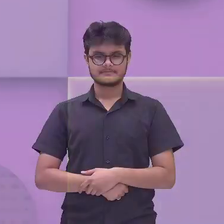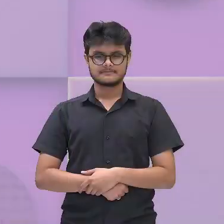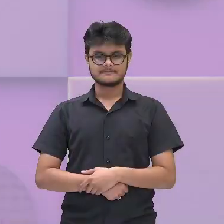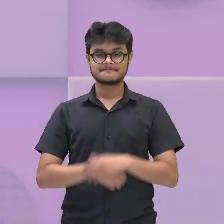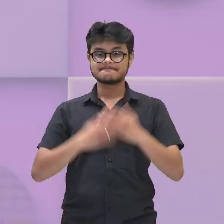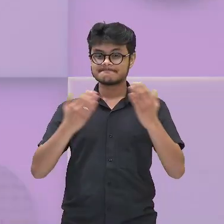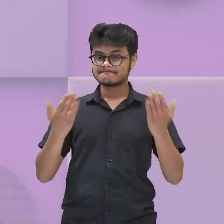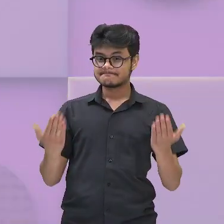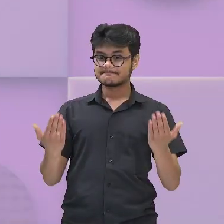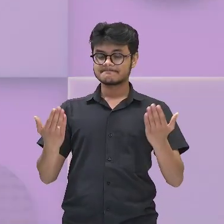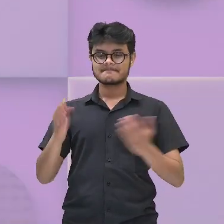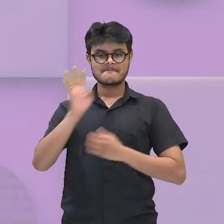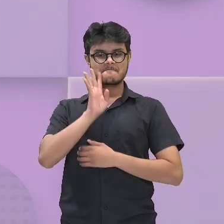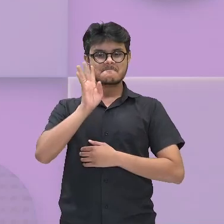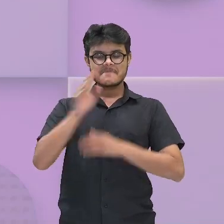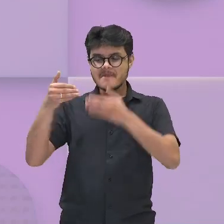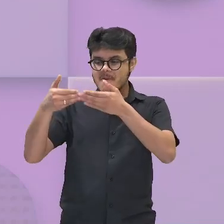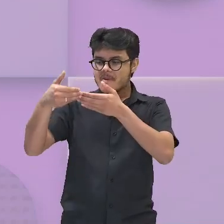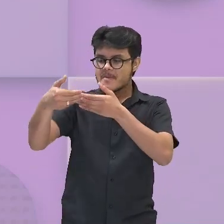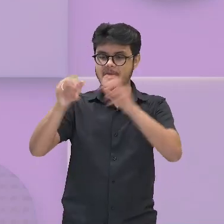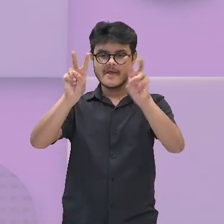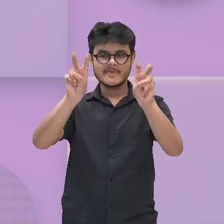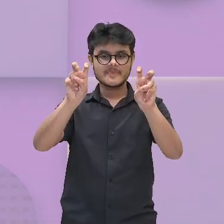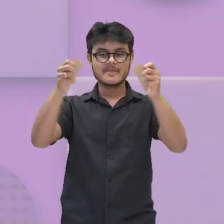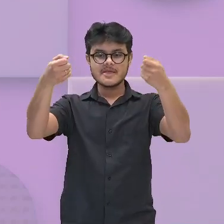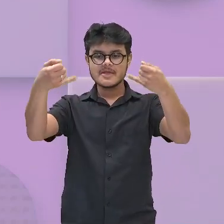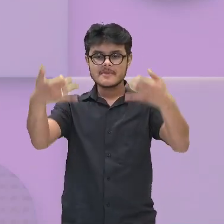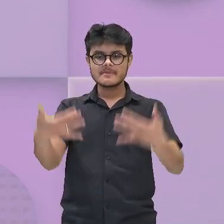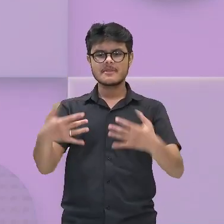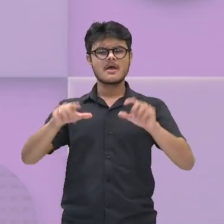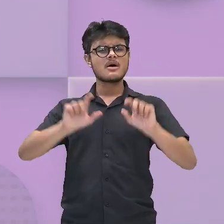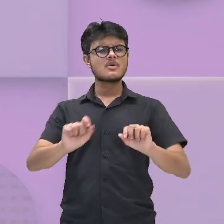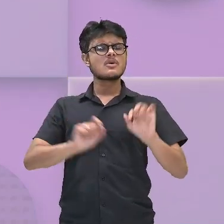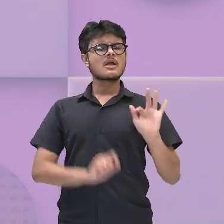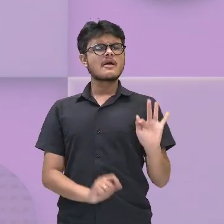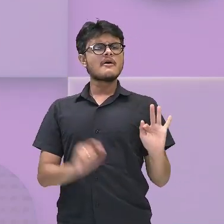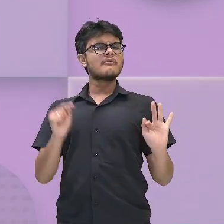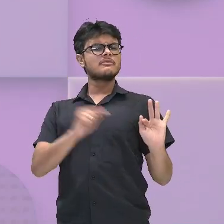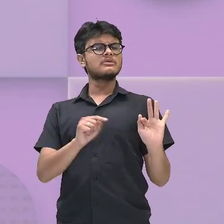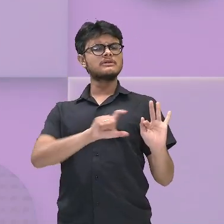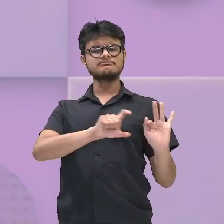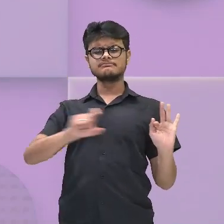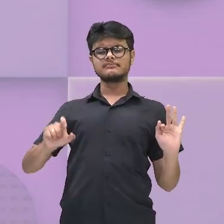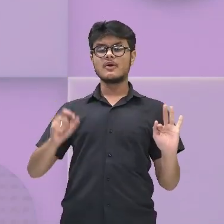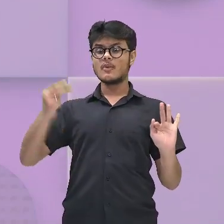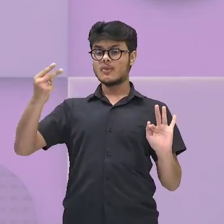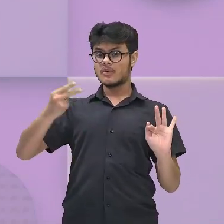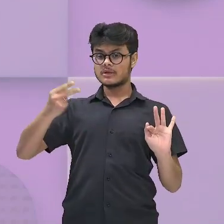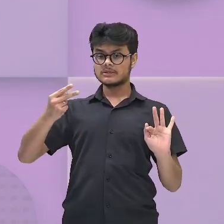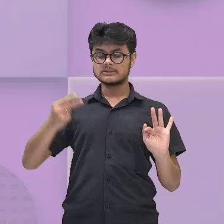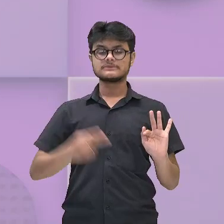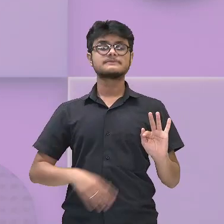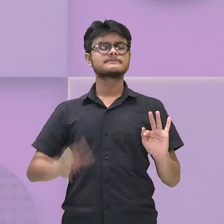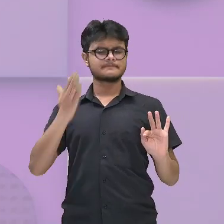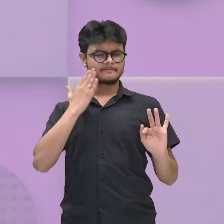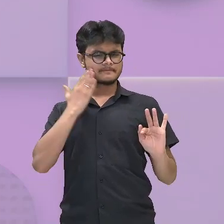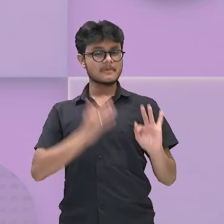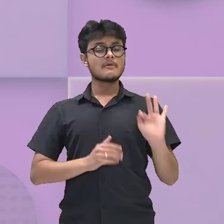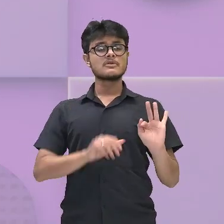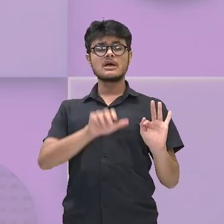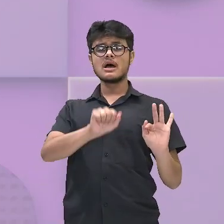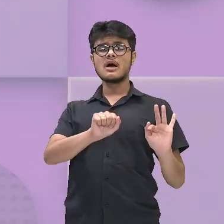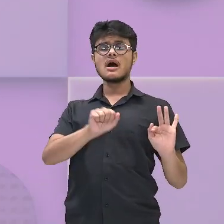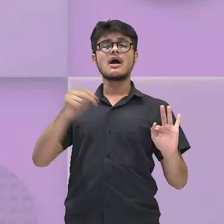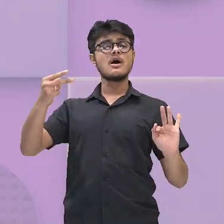Muito bem, então vamos começar falando sobre função quadrática, também conhecida como